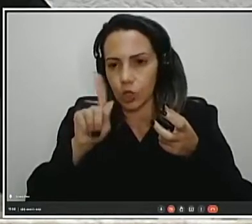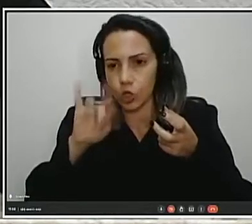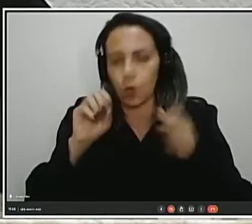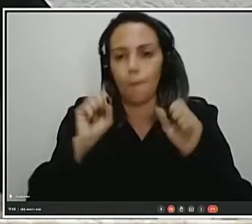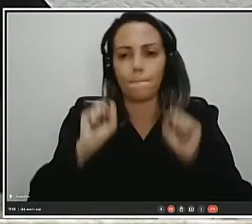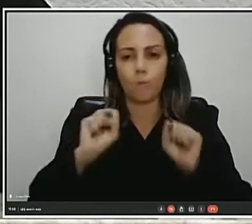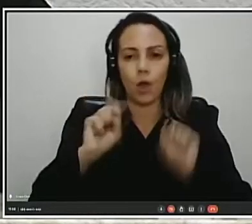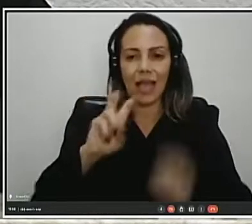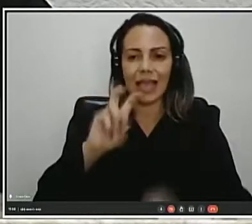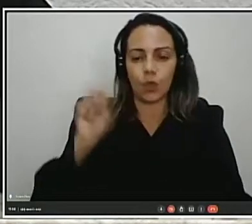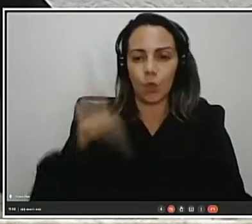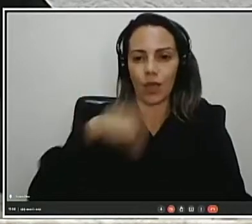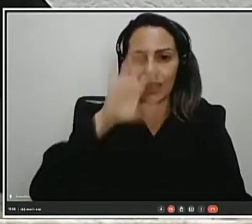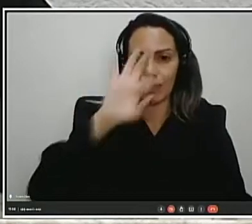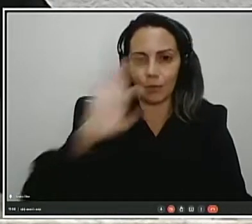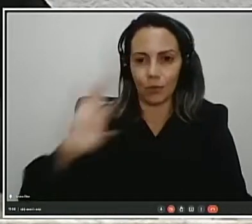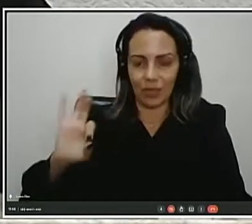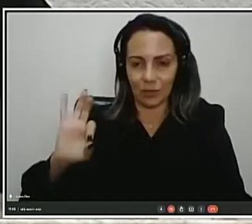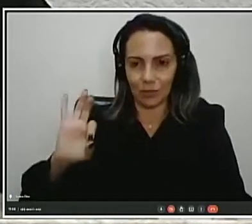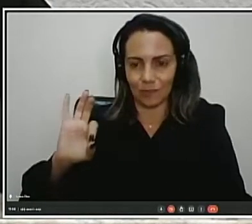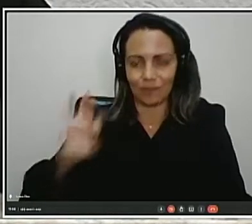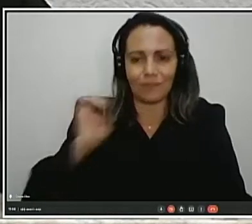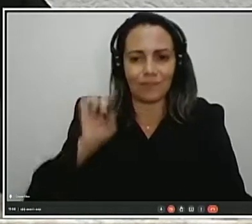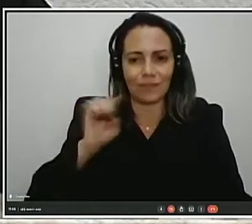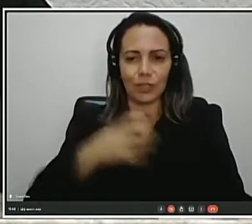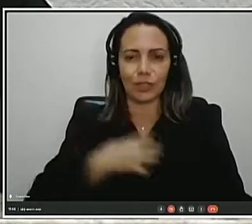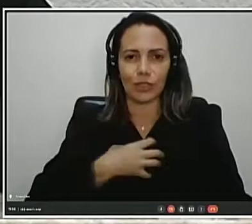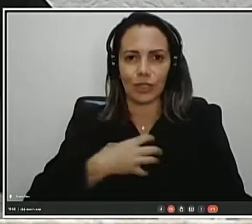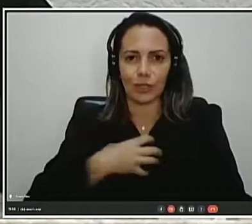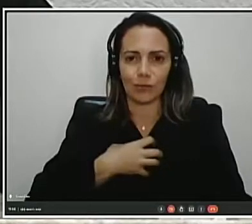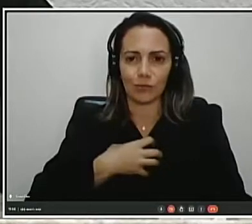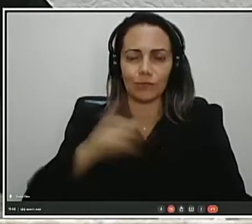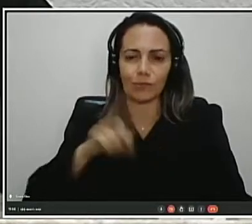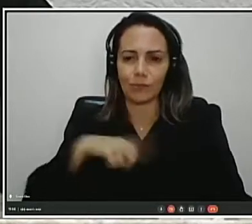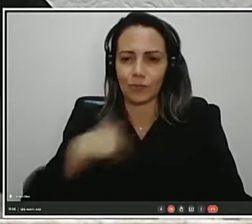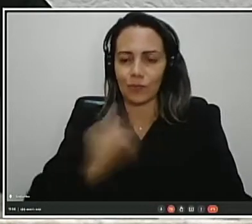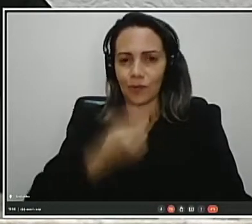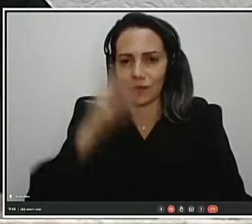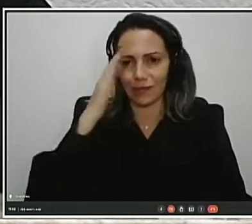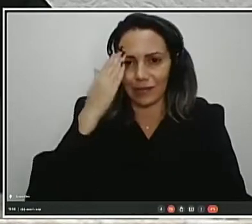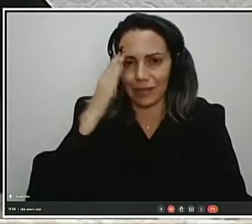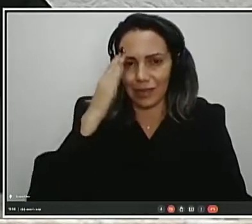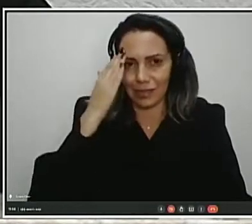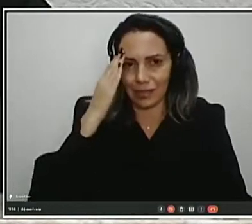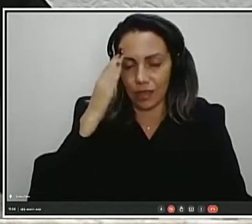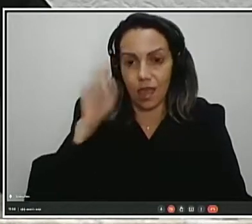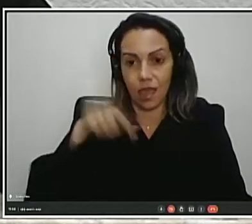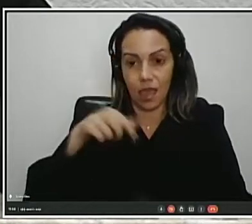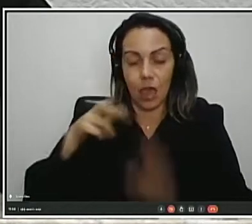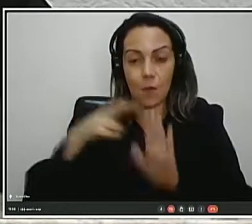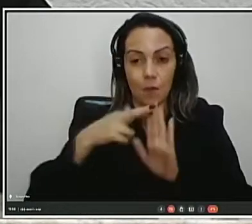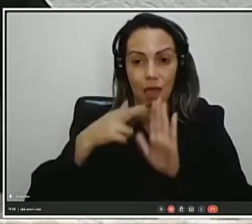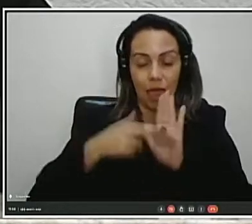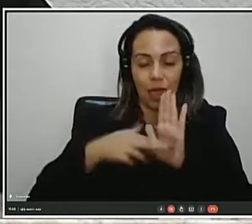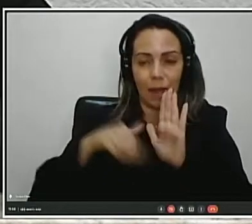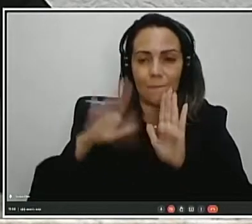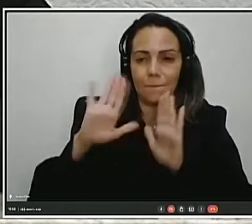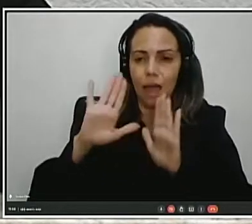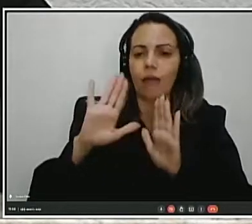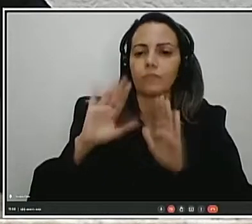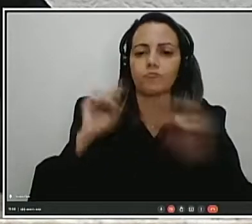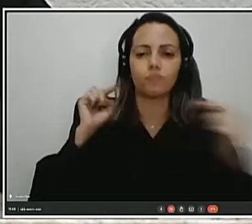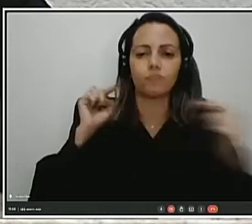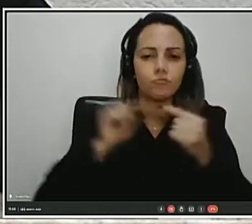ao tempo equivalente. Desse modo, entendemos que é uma regra mais adequada ao ponto de vista